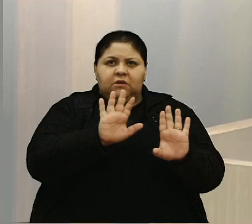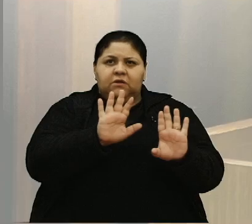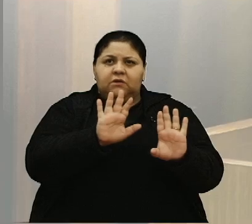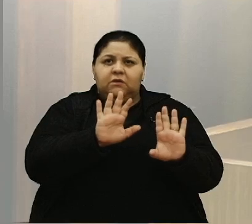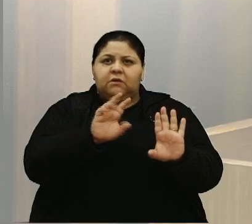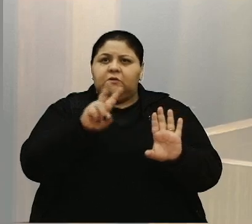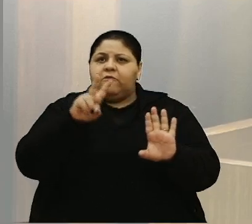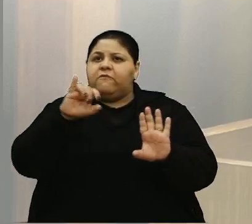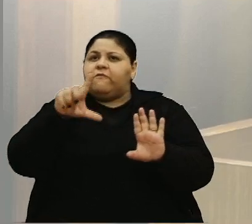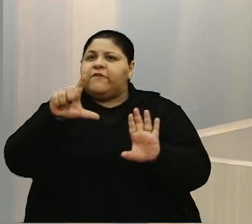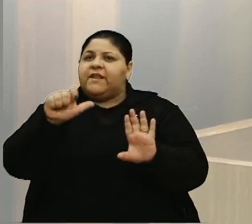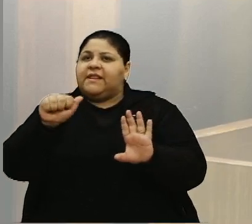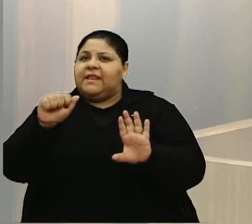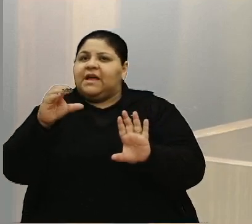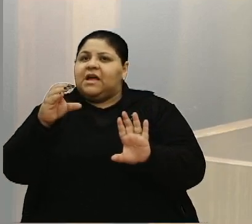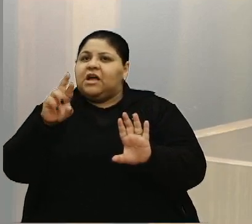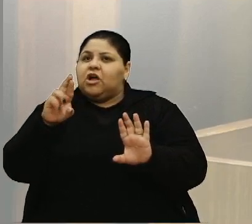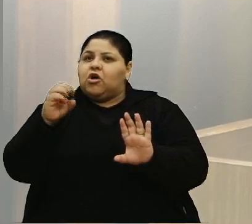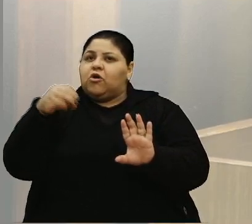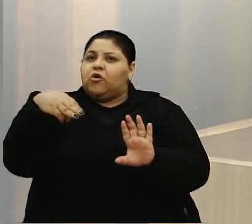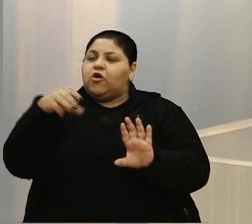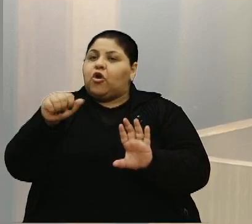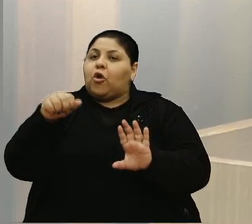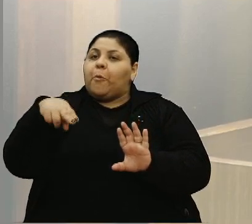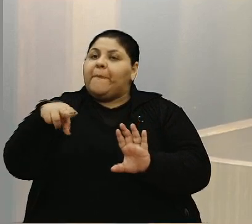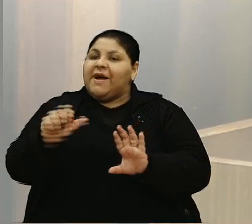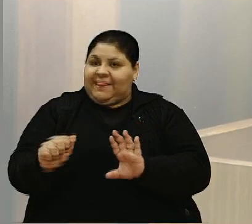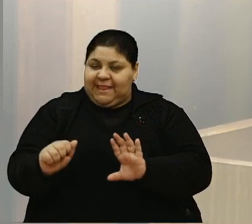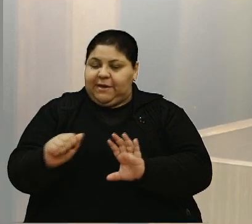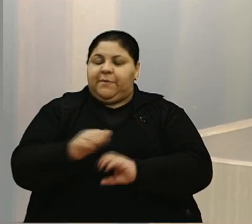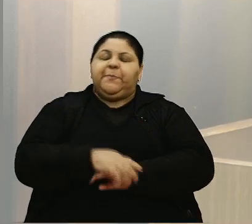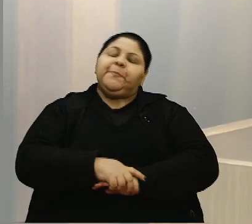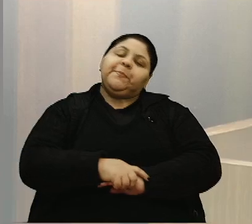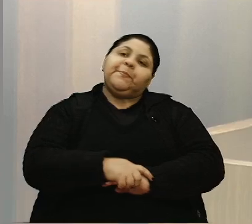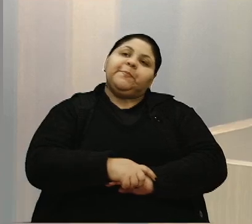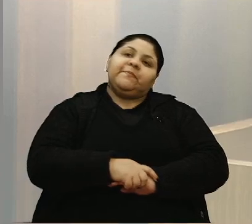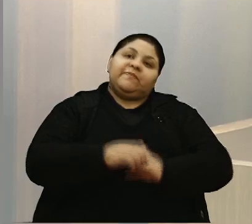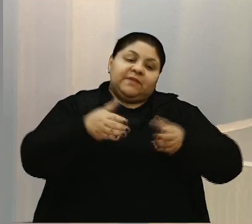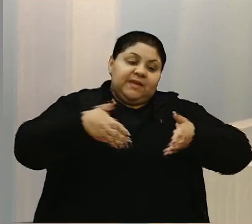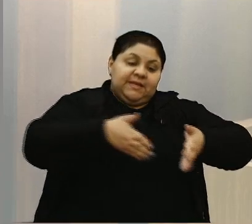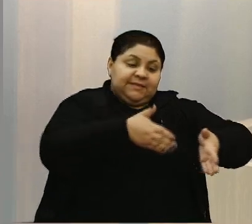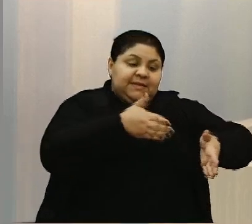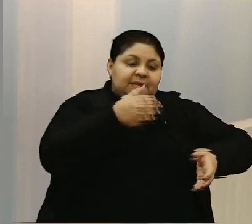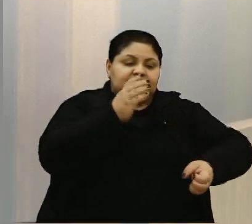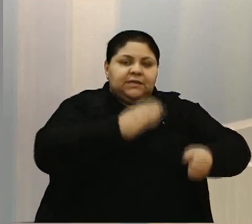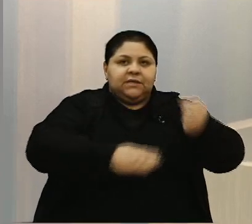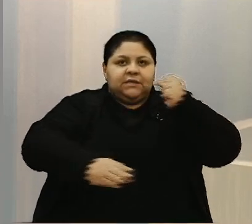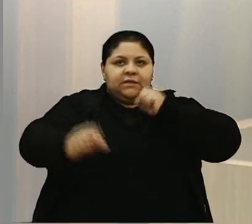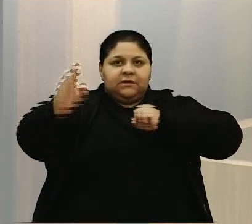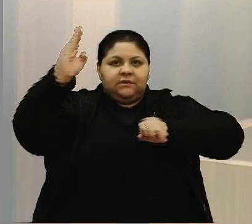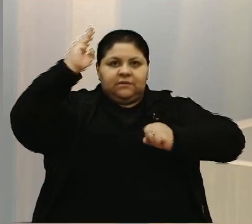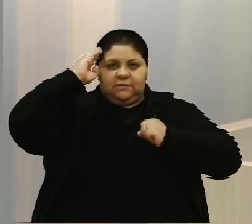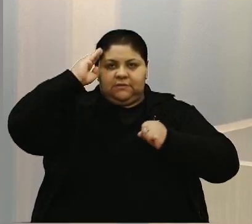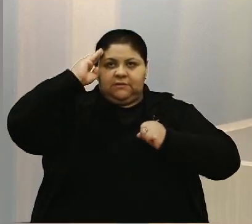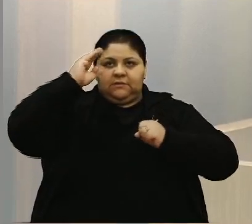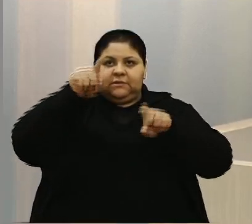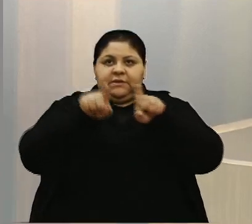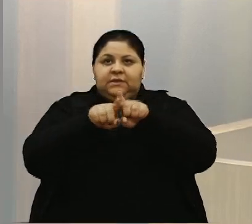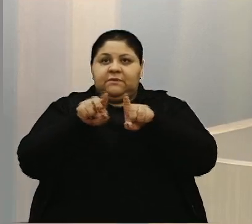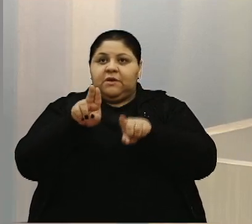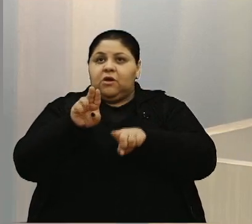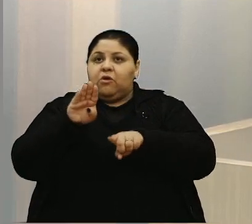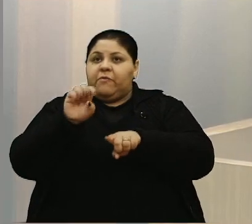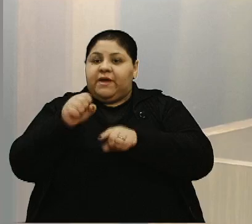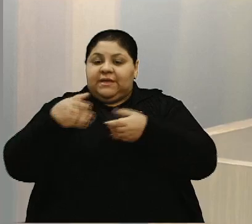Vila Romana, obrigada. Vila Romana e Estrada Imigrante e a UBS Caminho do Meio.